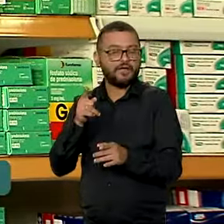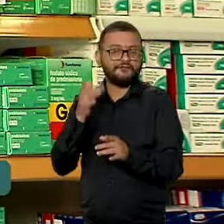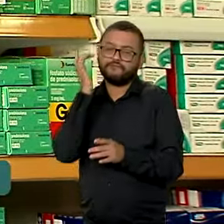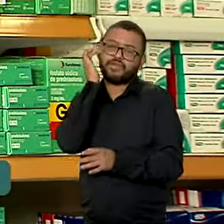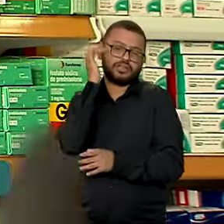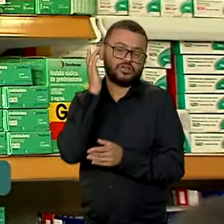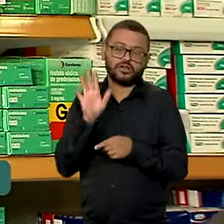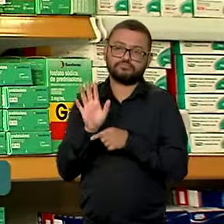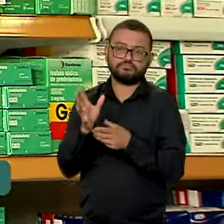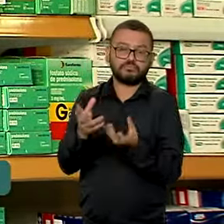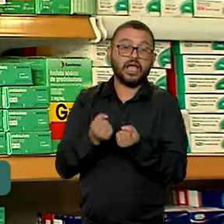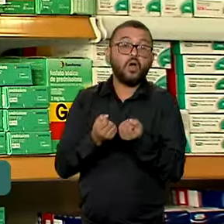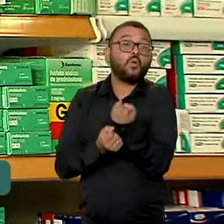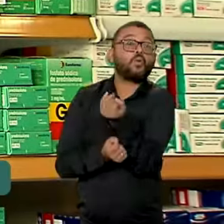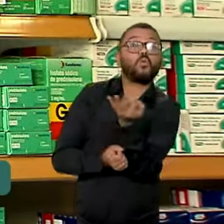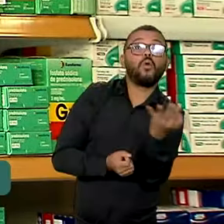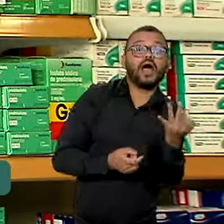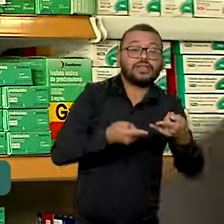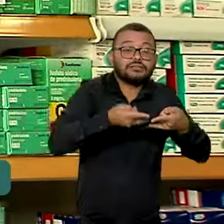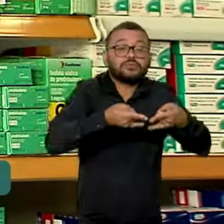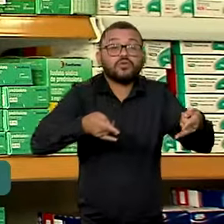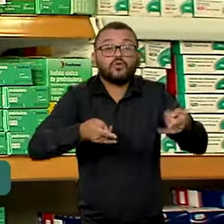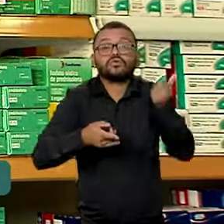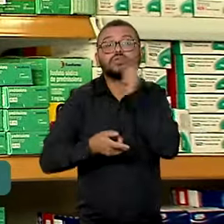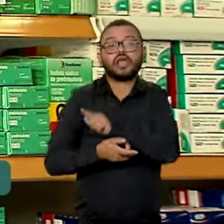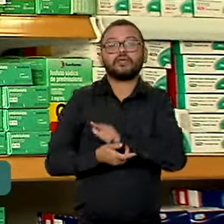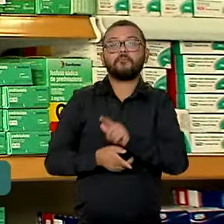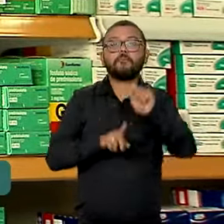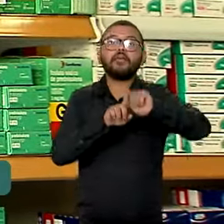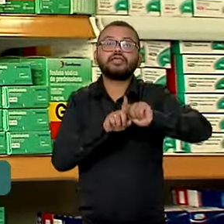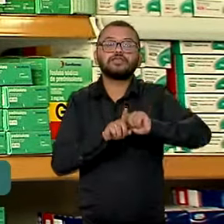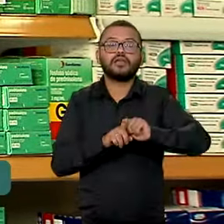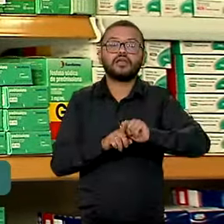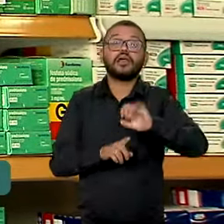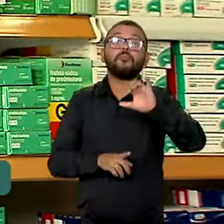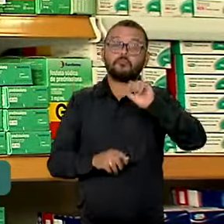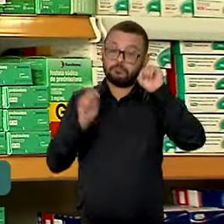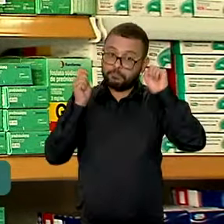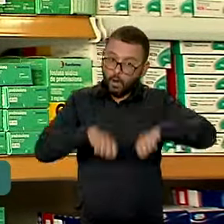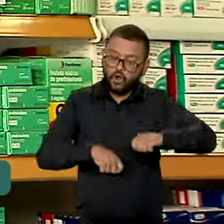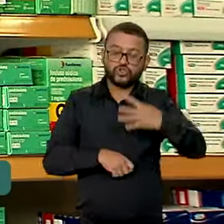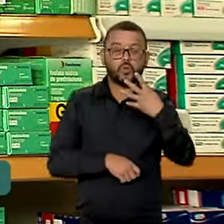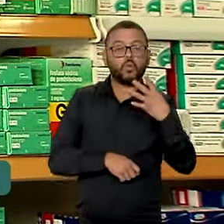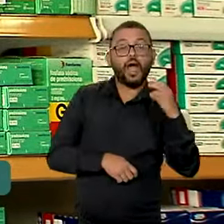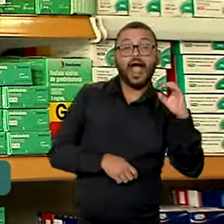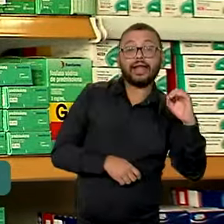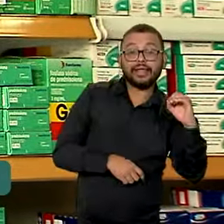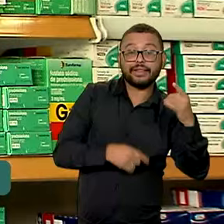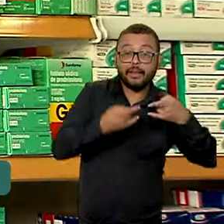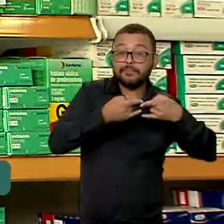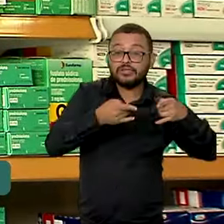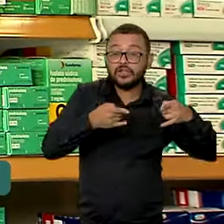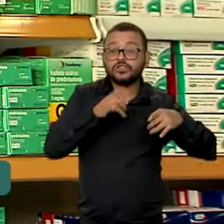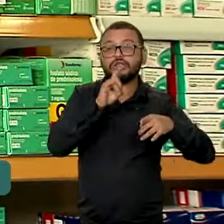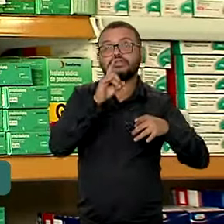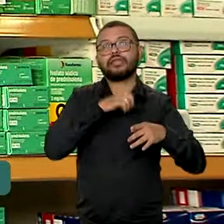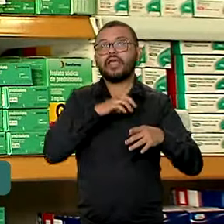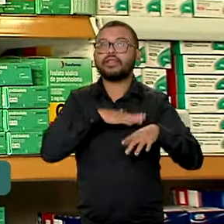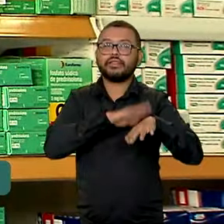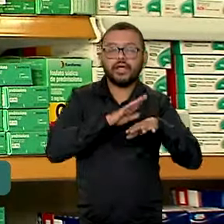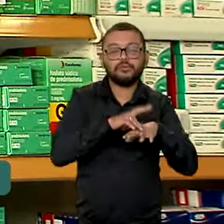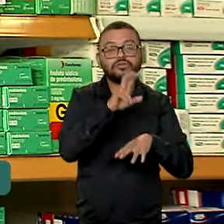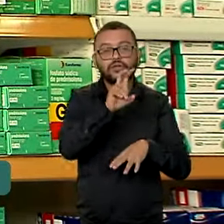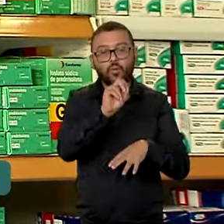algum. E quantas que ela podem pegar por mês? Elas podem pegar 40 unidades de absorvente a cada, salvo